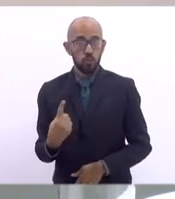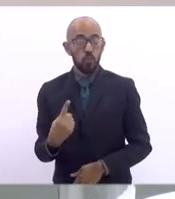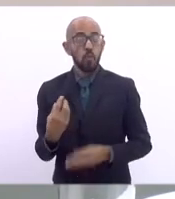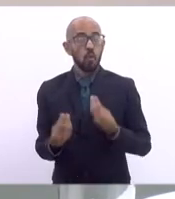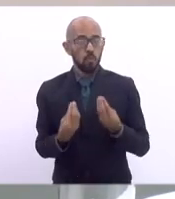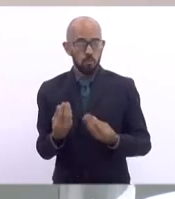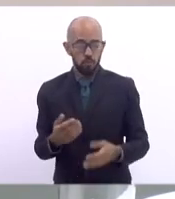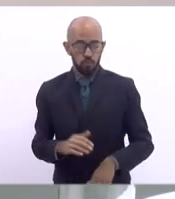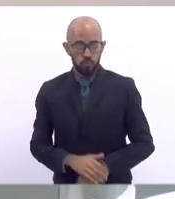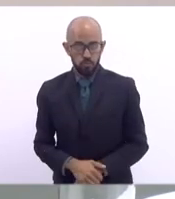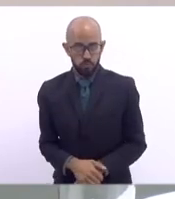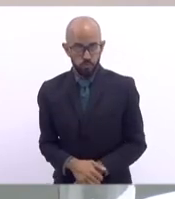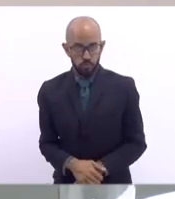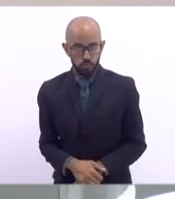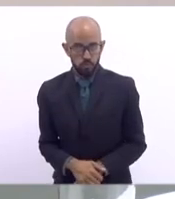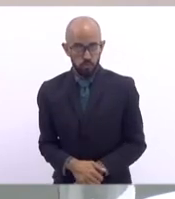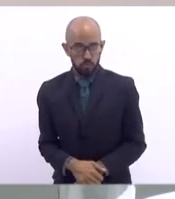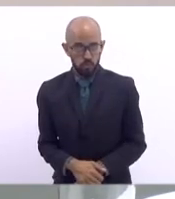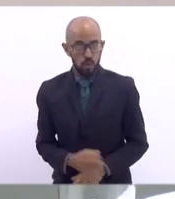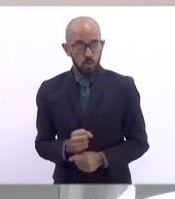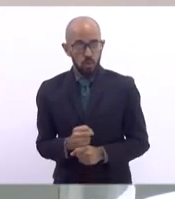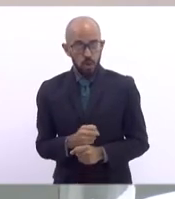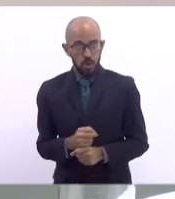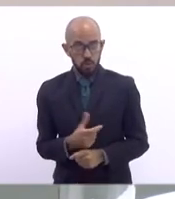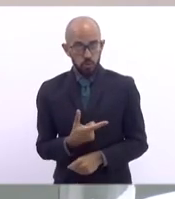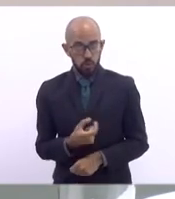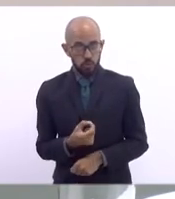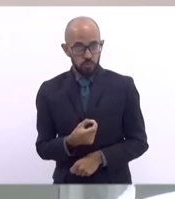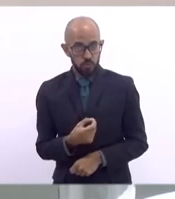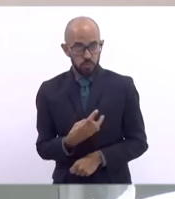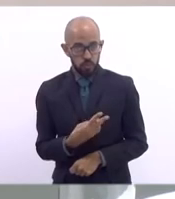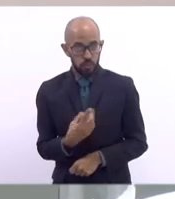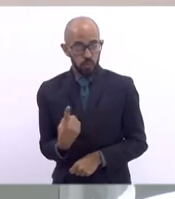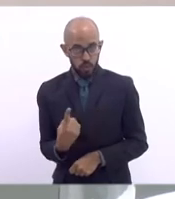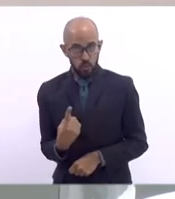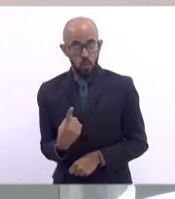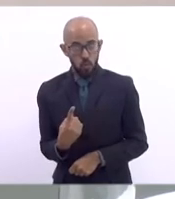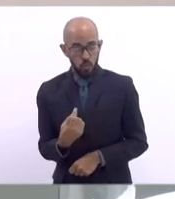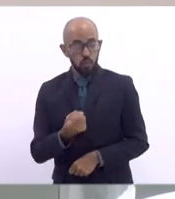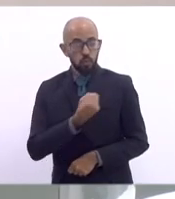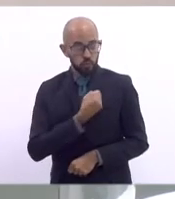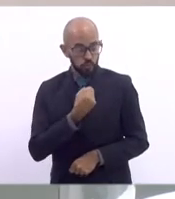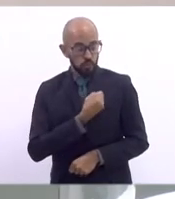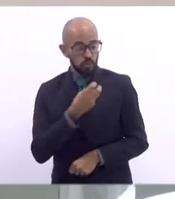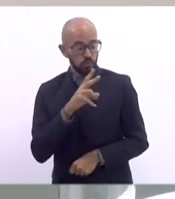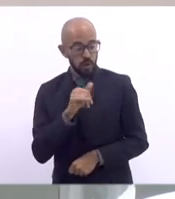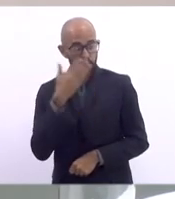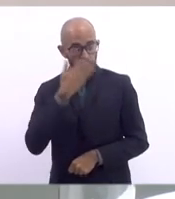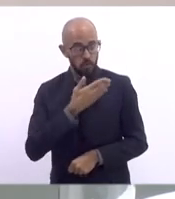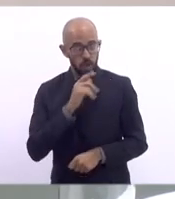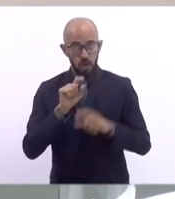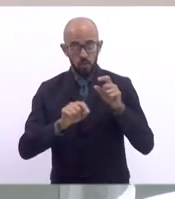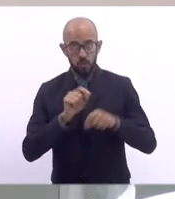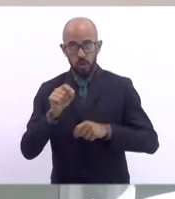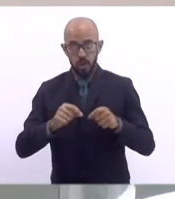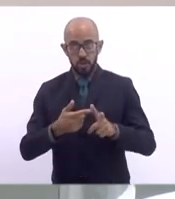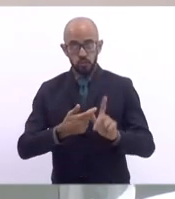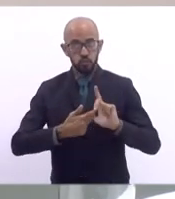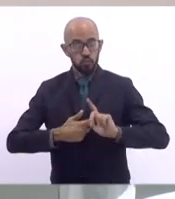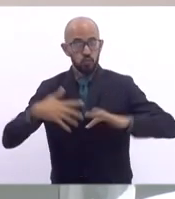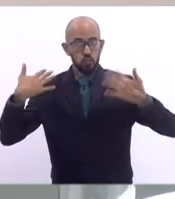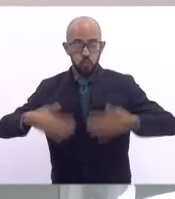a irmã vão chegando 2031 provavelmente os números vão confirmar eu uma situação total de